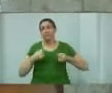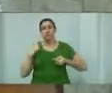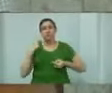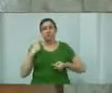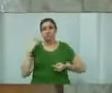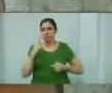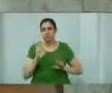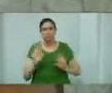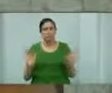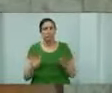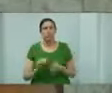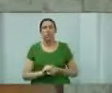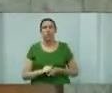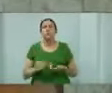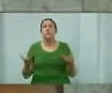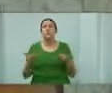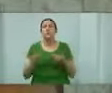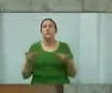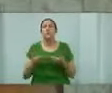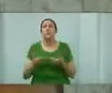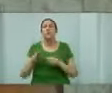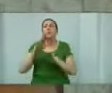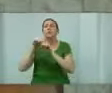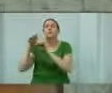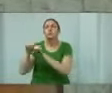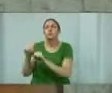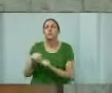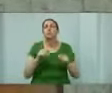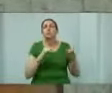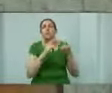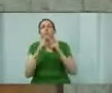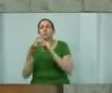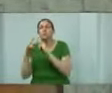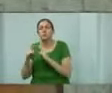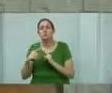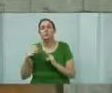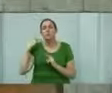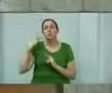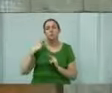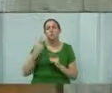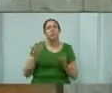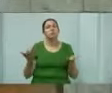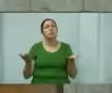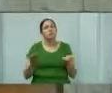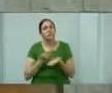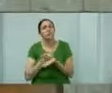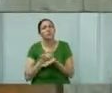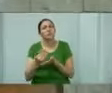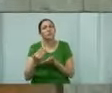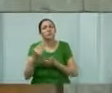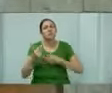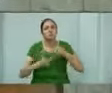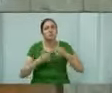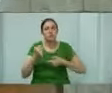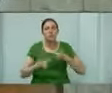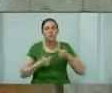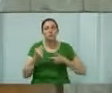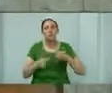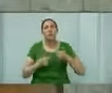Então, agora, tecnicamente falando, chamando as entidades, chamando os vereadores, vamos estar trabalhando uma coisa muito serena,